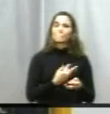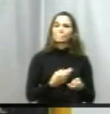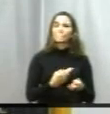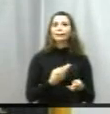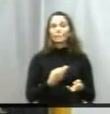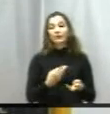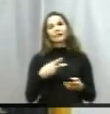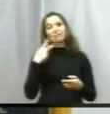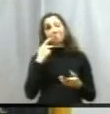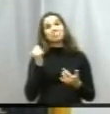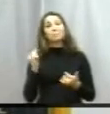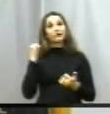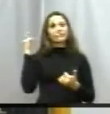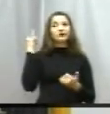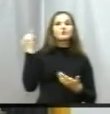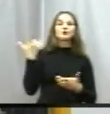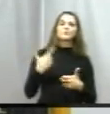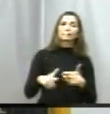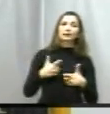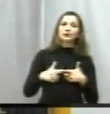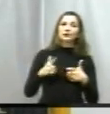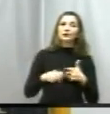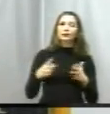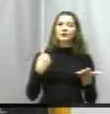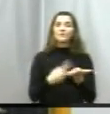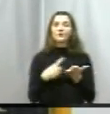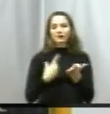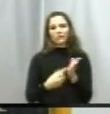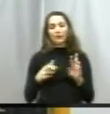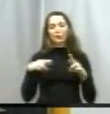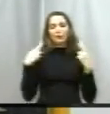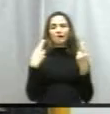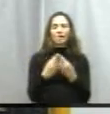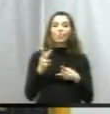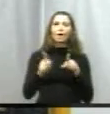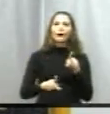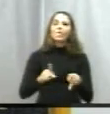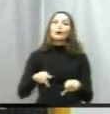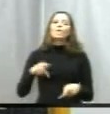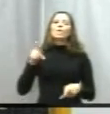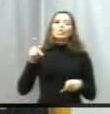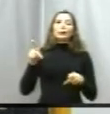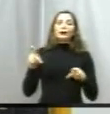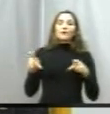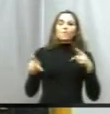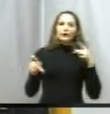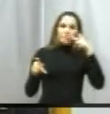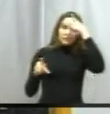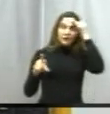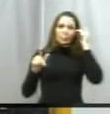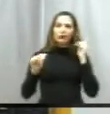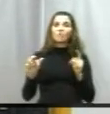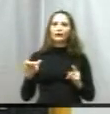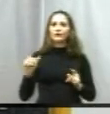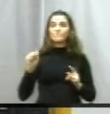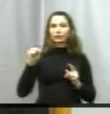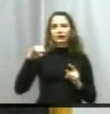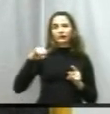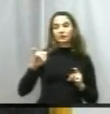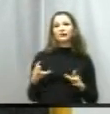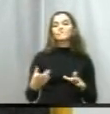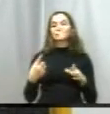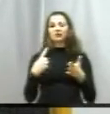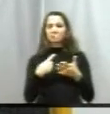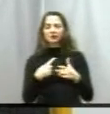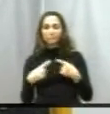reconheceram a importância. Inclusive, nós estamos marcando uma audiência pública com o Porçani, as autoridades do município que tratam da questão, para que a